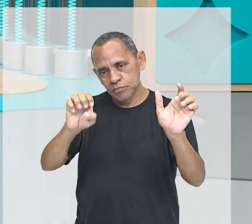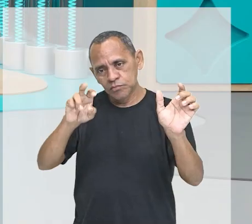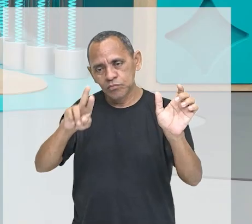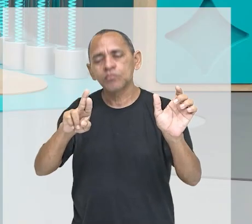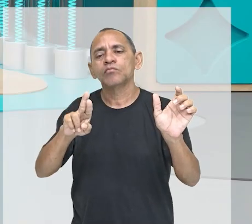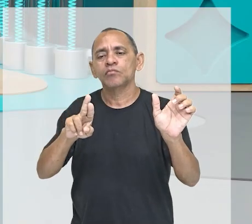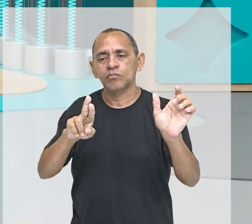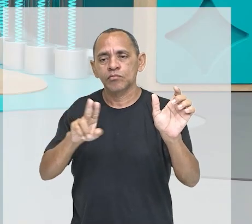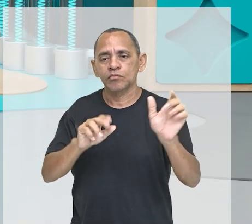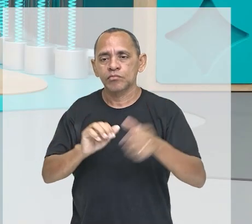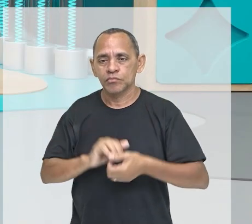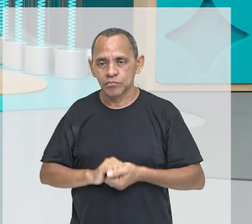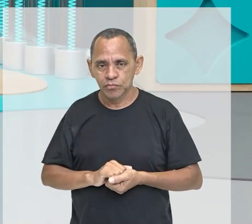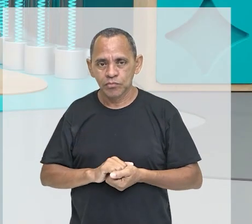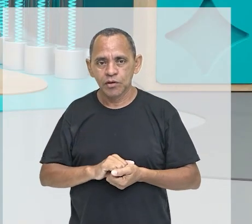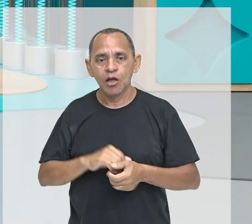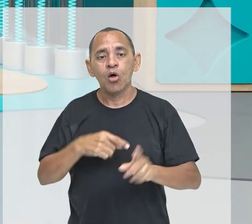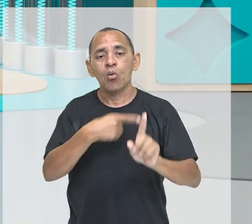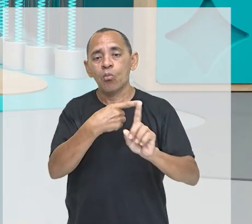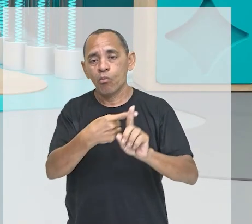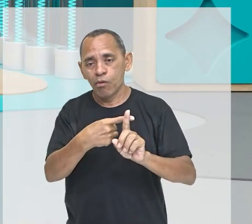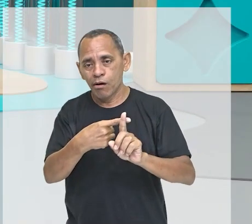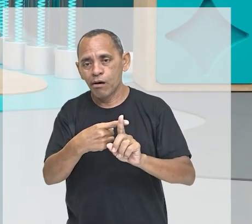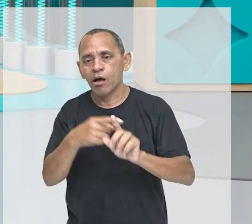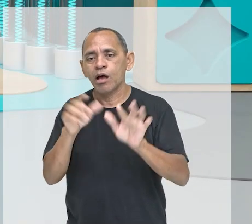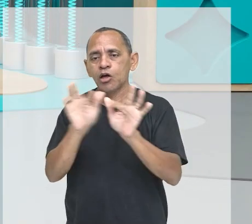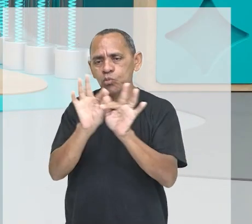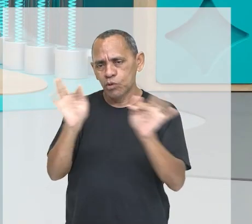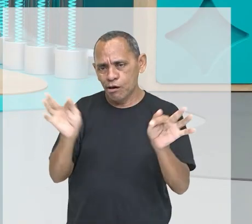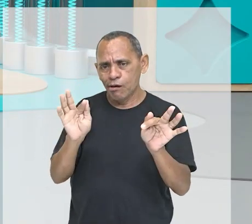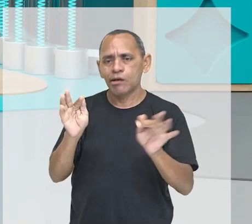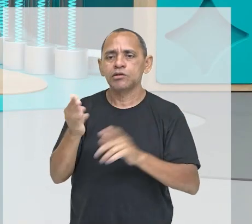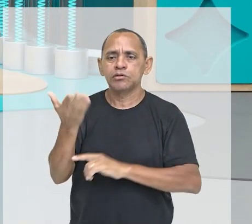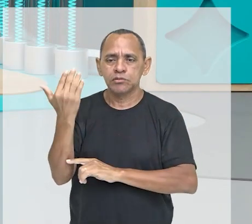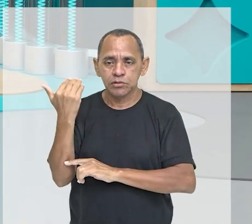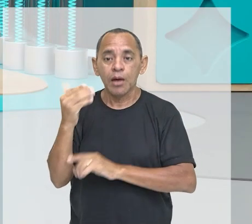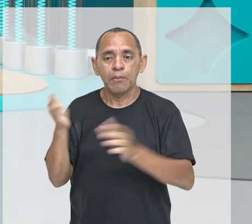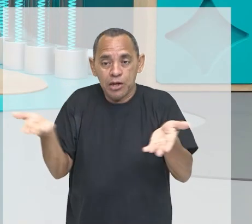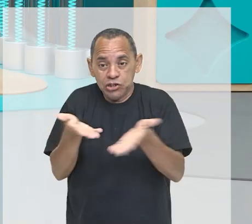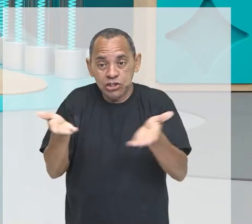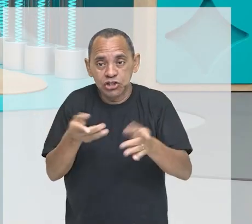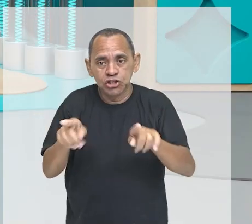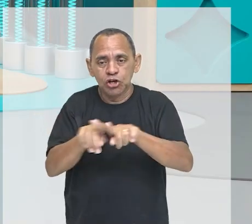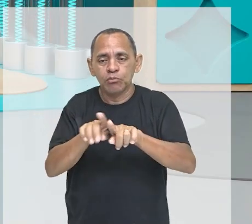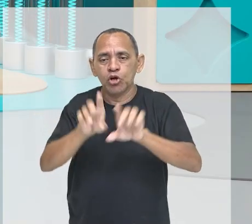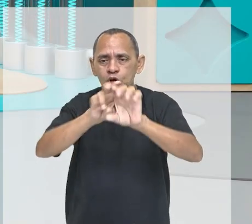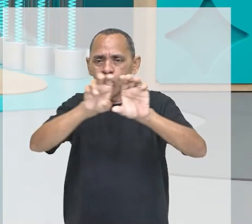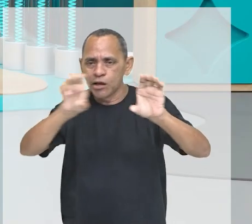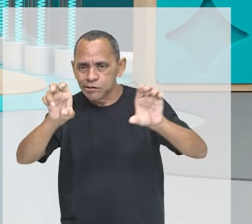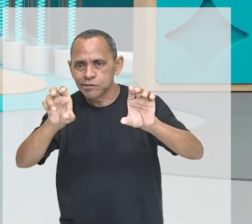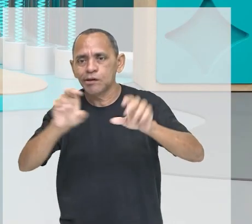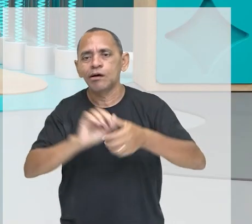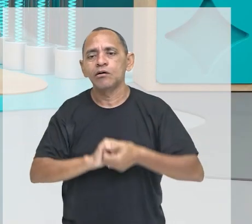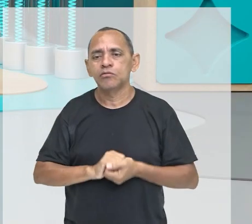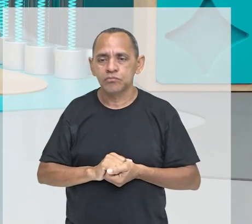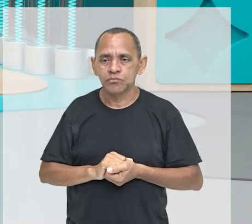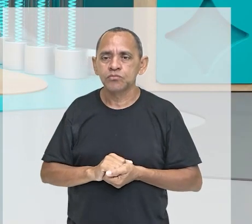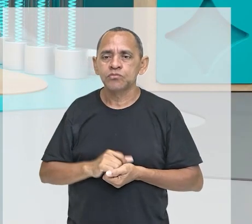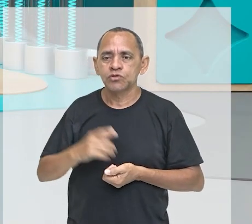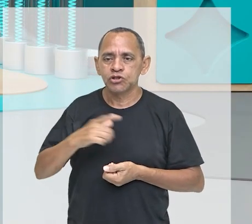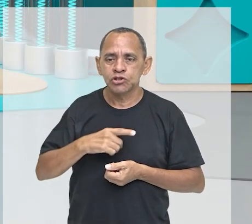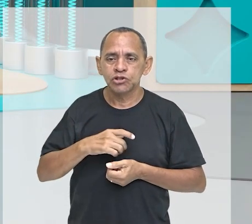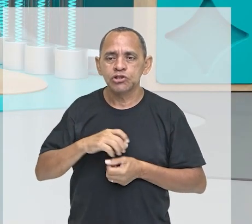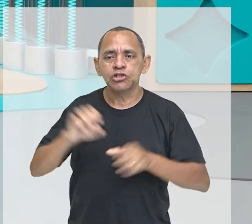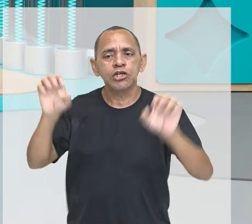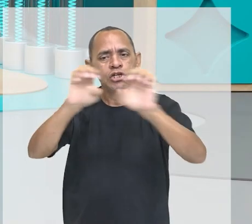presente simples, mais simple future. Então, oração condicional do tipo 1, ele vai ter sempre essa